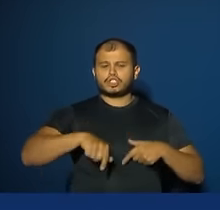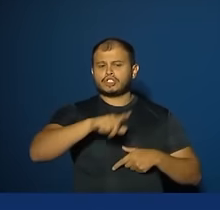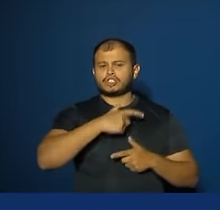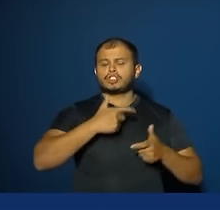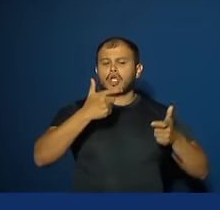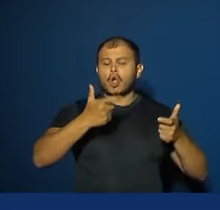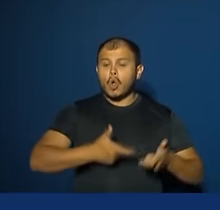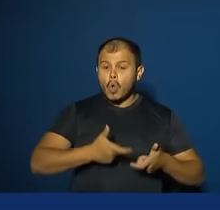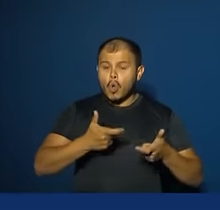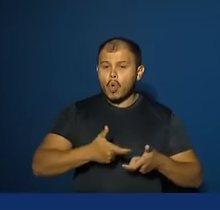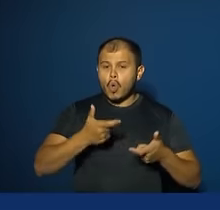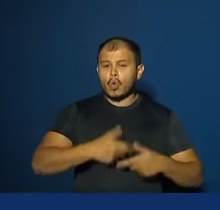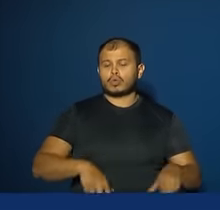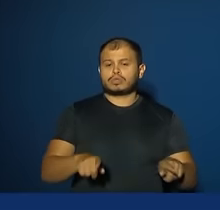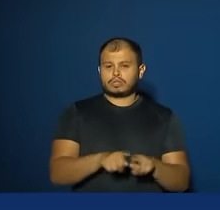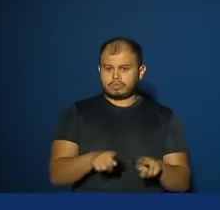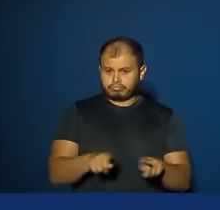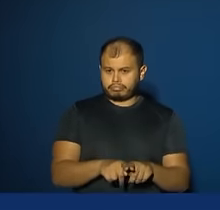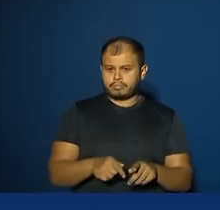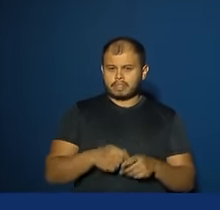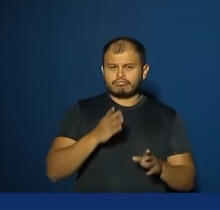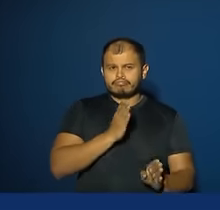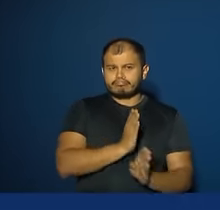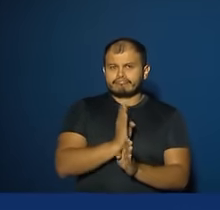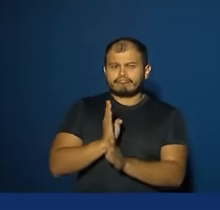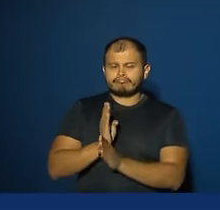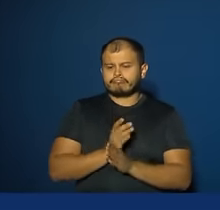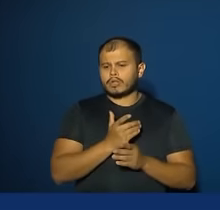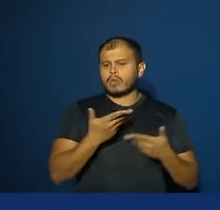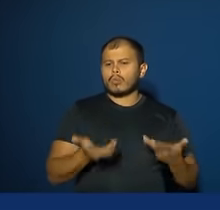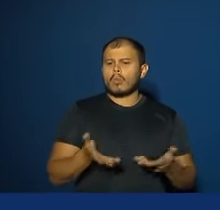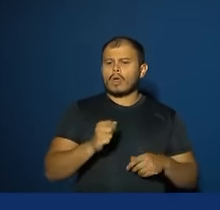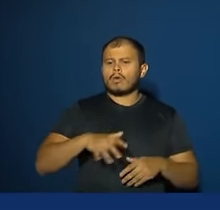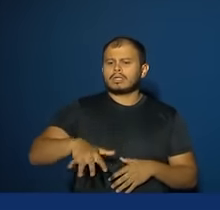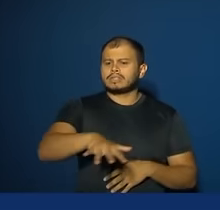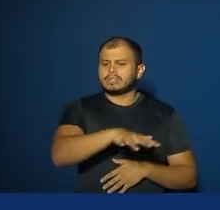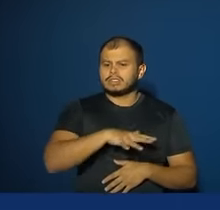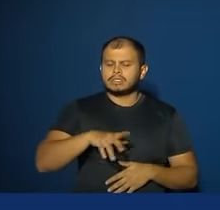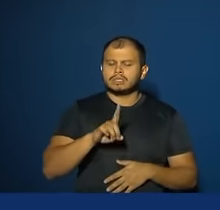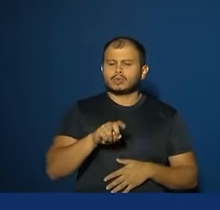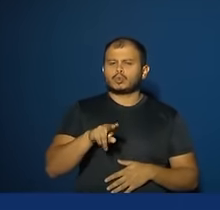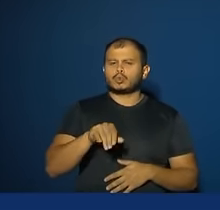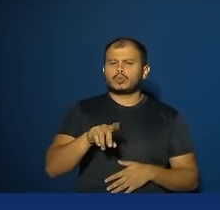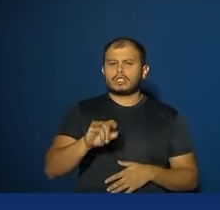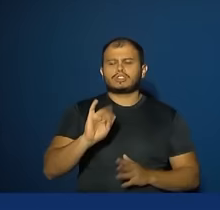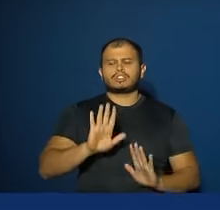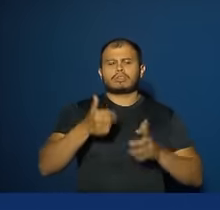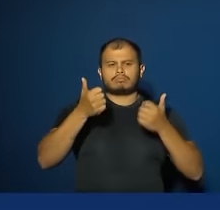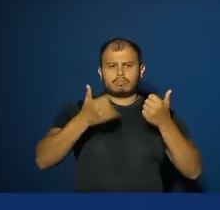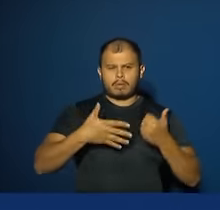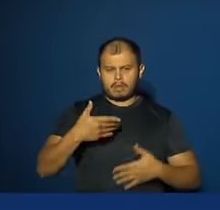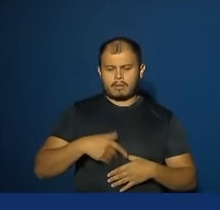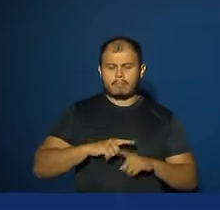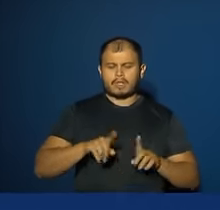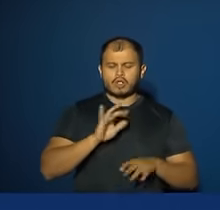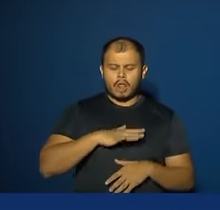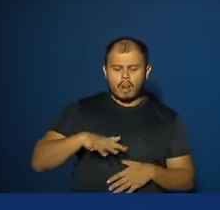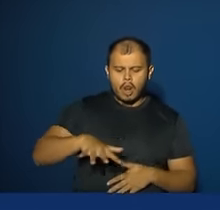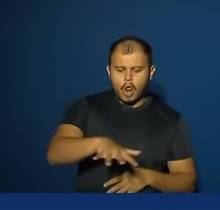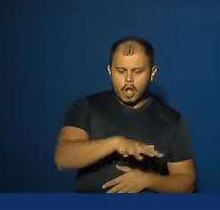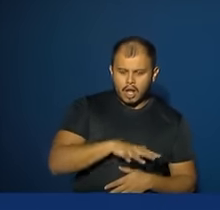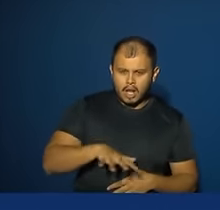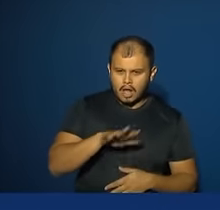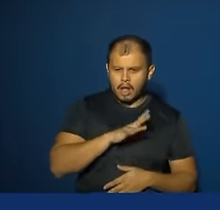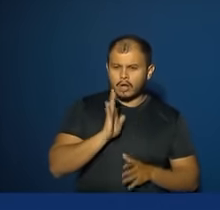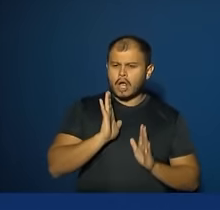e aonde a gente se encontra, encaixar um pouco esse cenário macro externo que o Duda comentou. Mas, olhando na parte local, eu